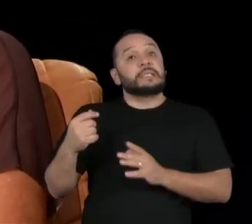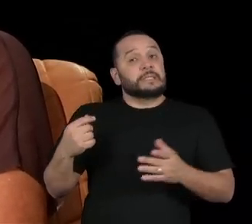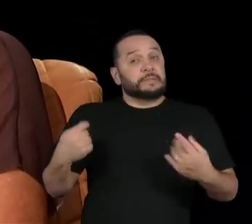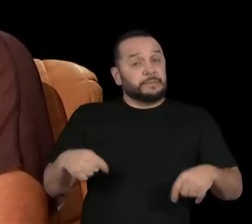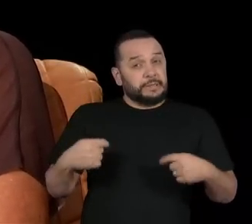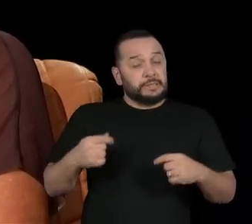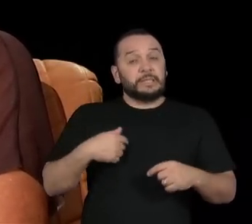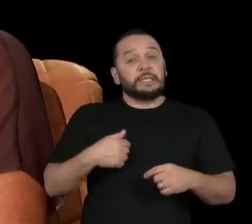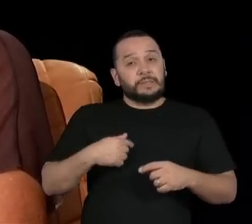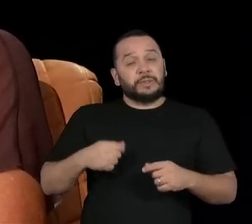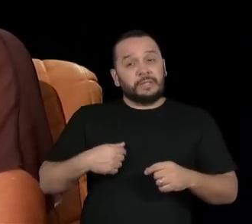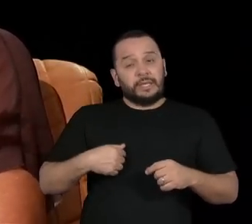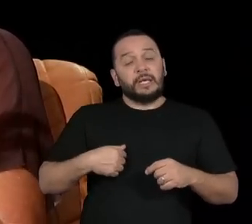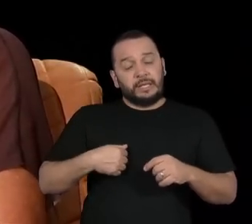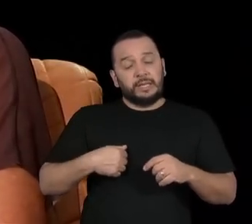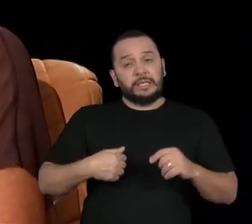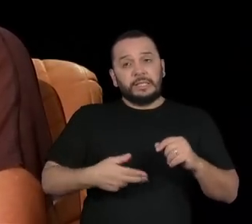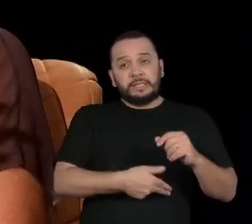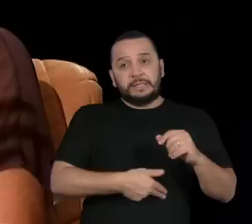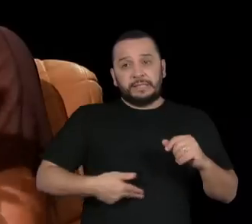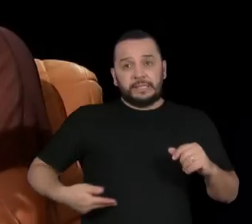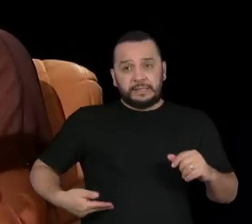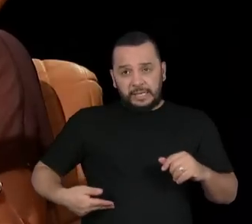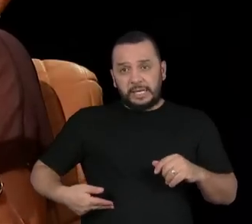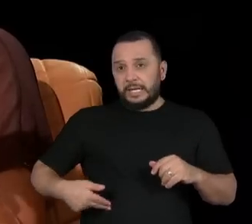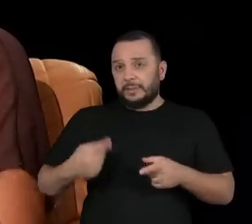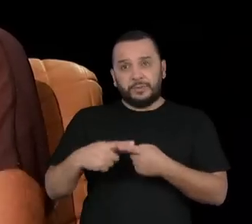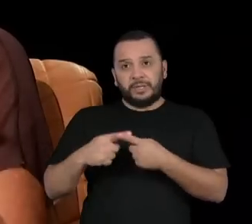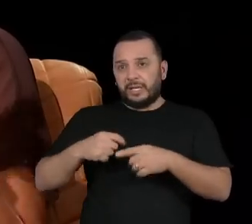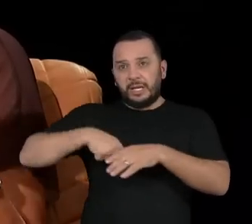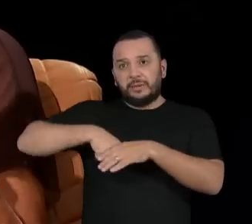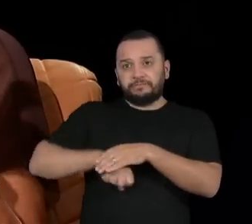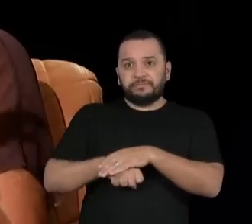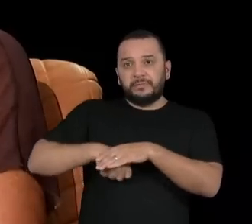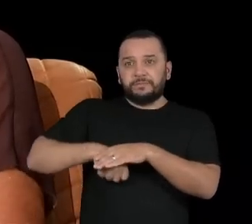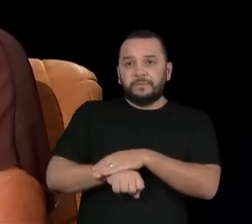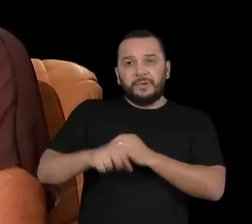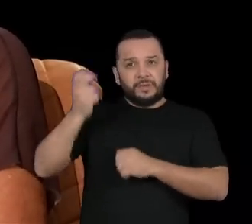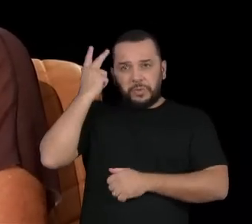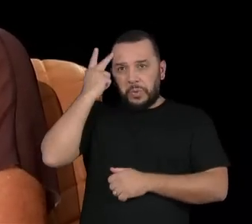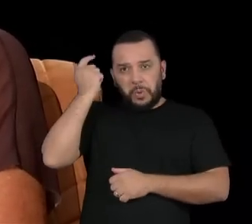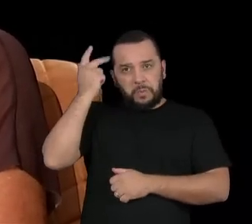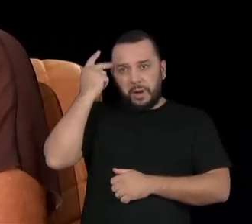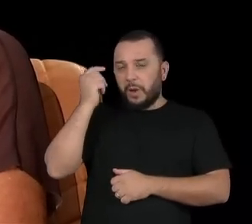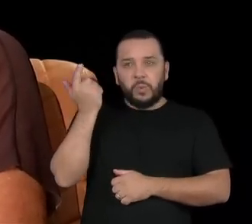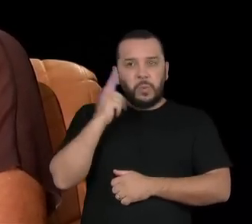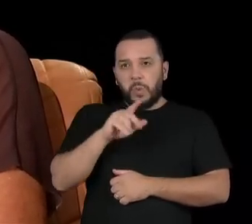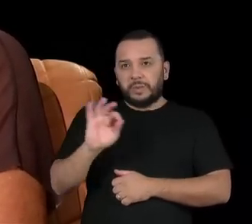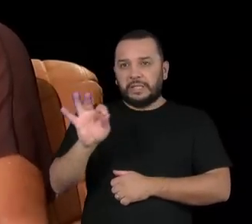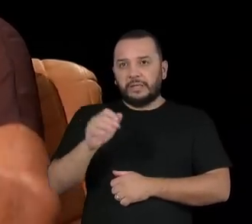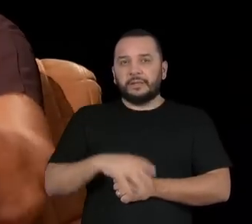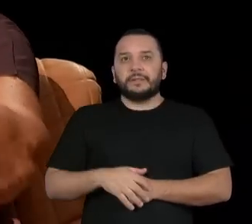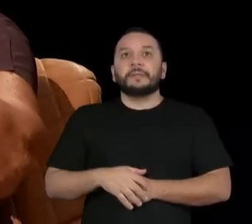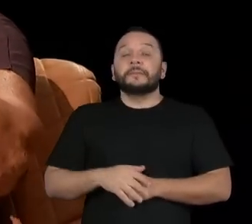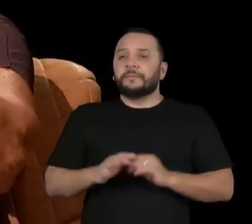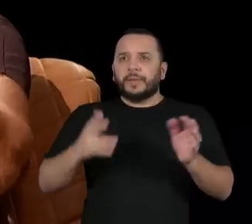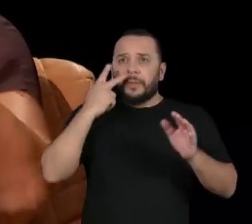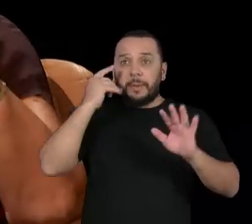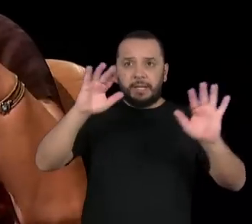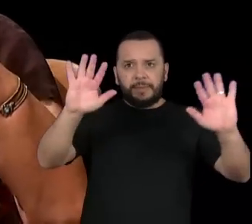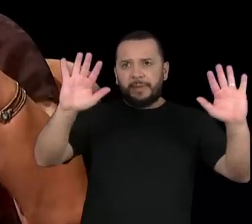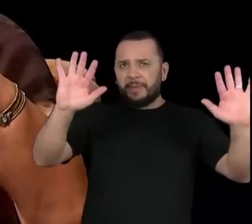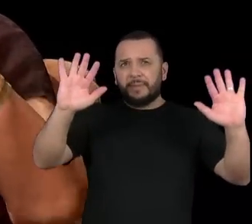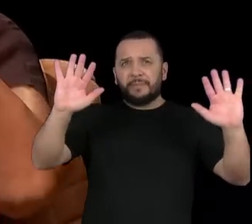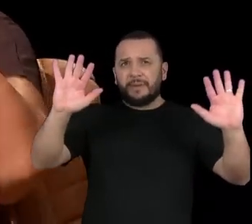uma cesárea, porque ela aí não está vindo. Aí o meu pai disse, não,